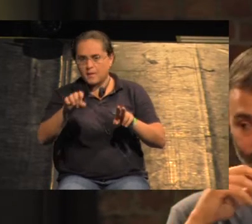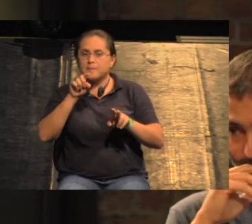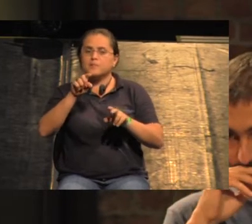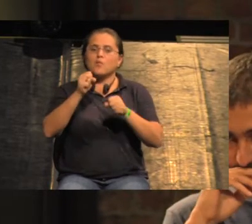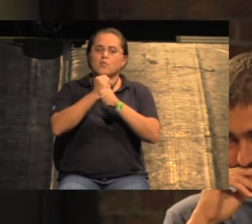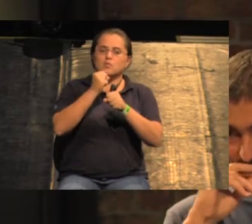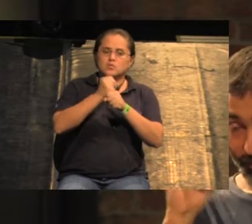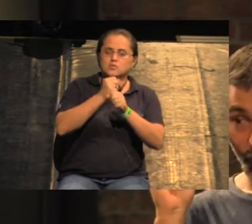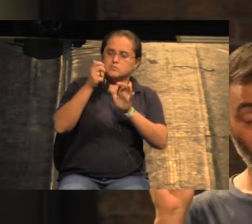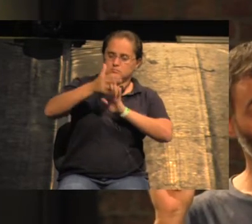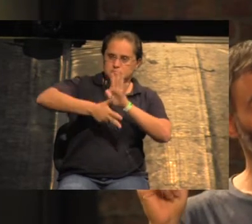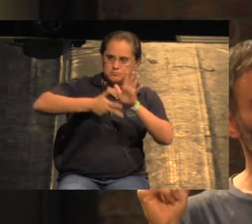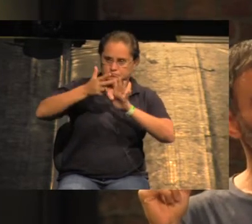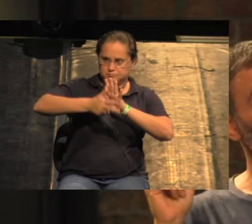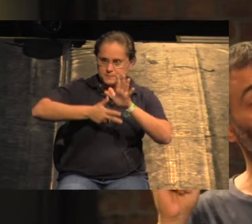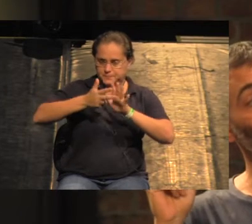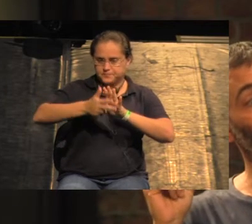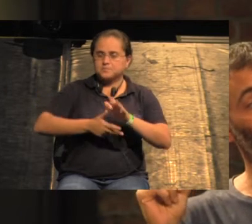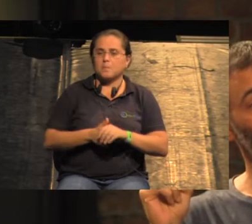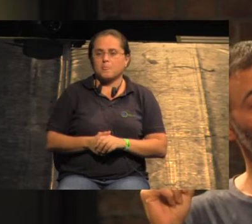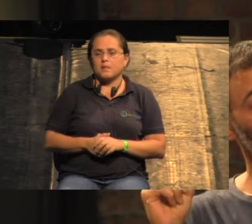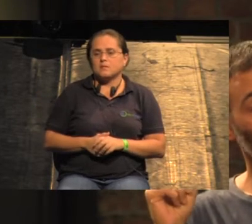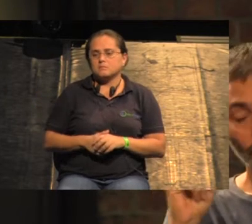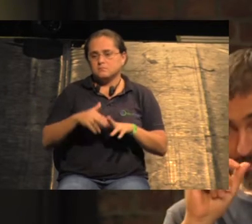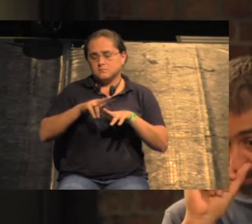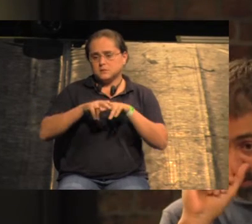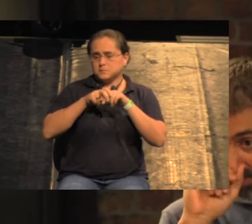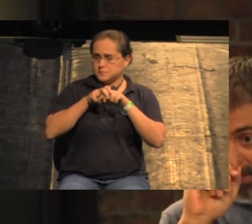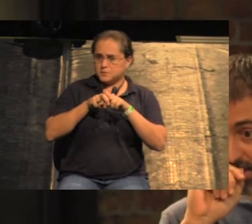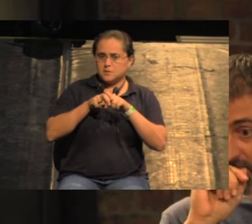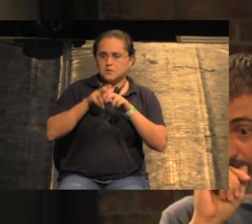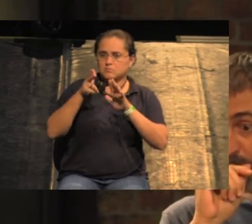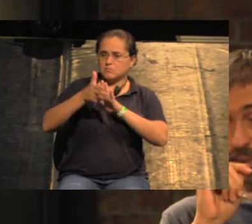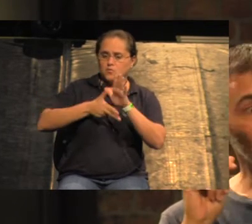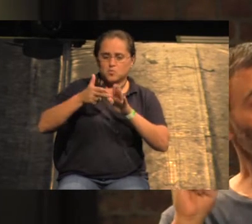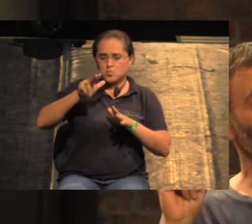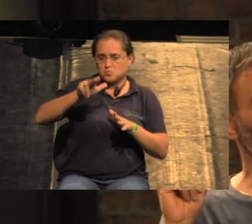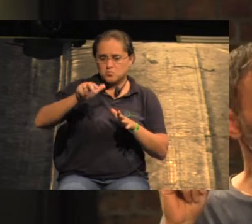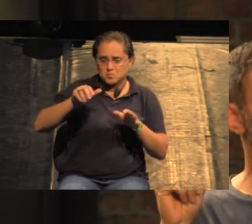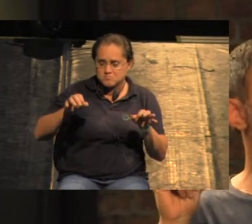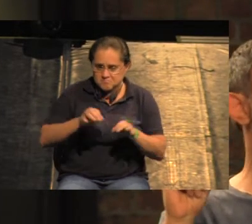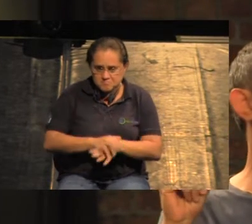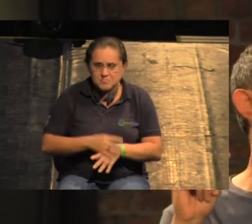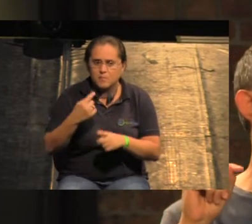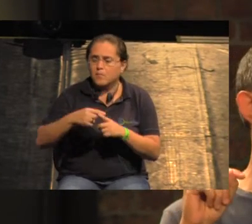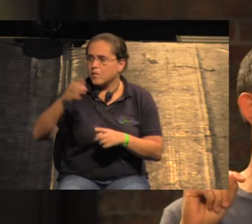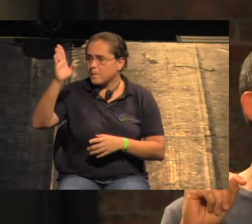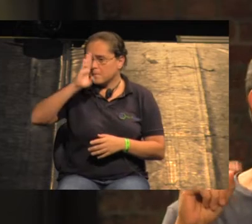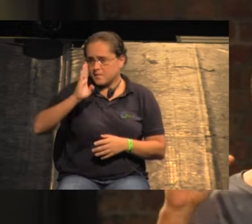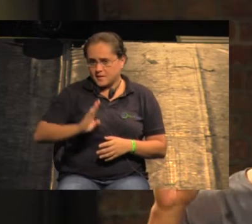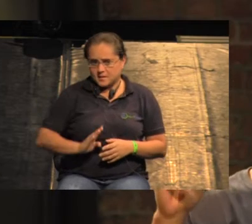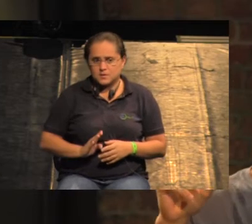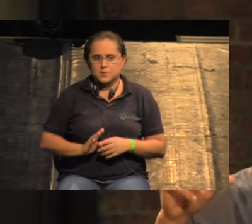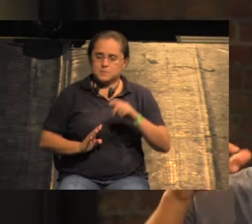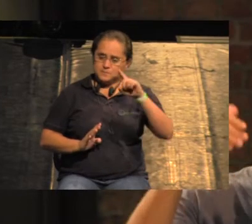Niemeyer, ela foi construída para ser uma ferrovia. E, portanto, essa ferrovia nunca foi executada